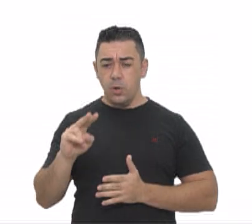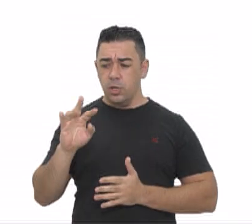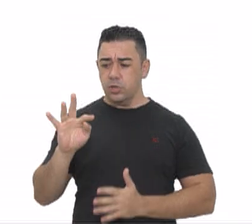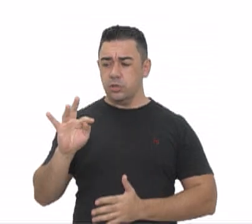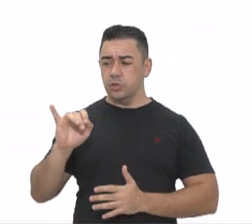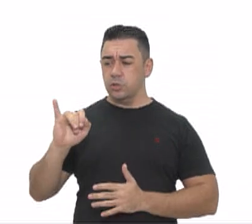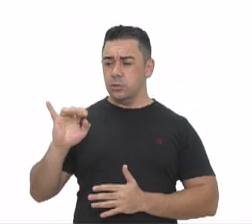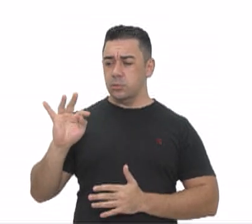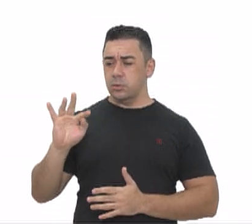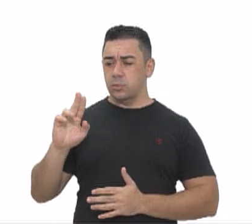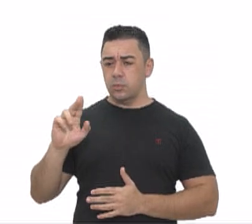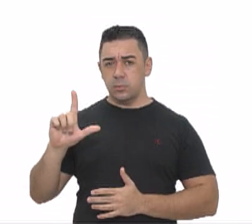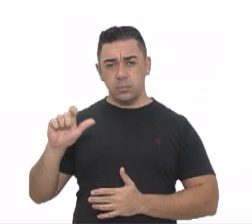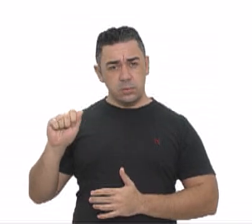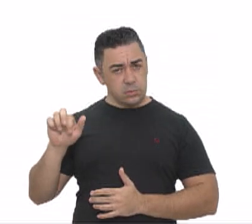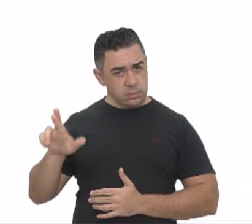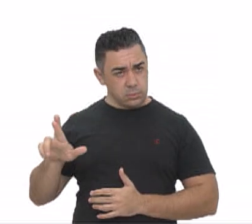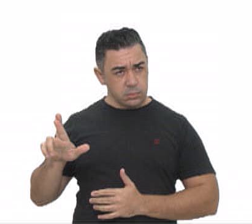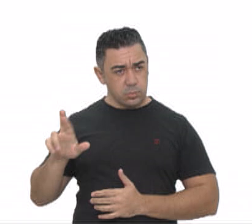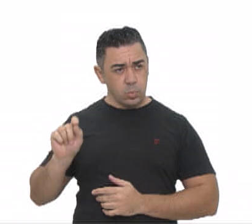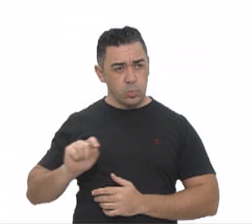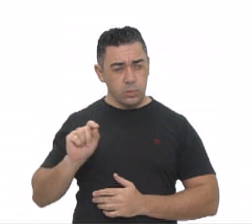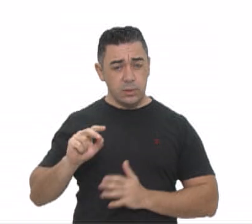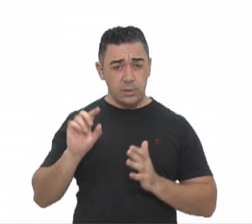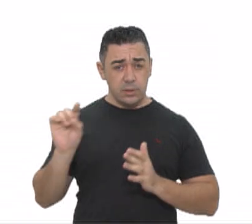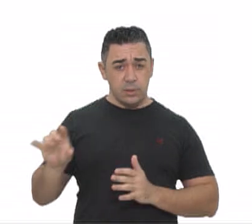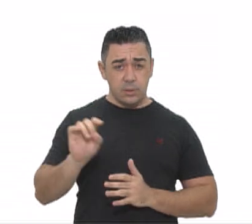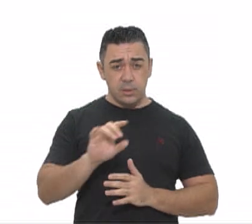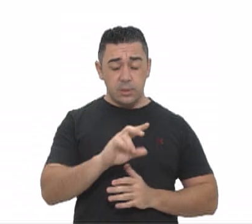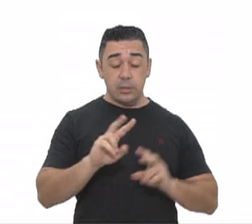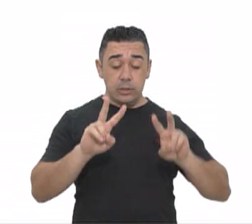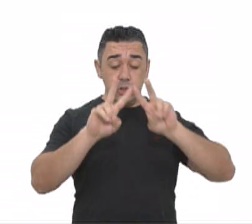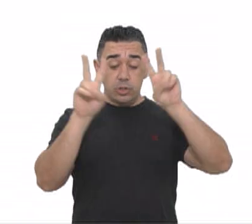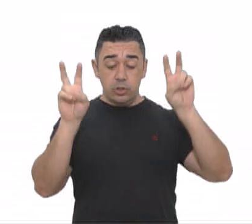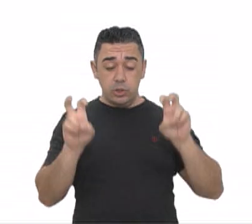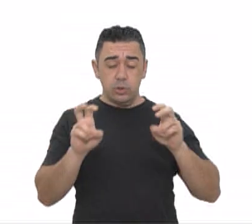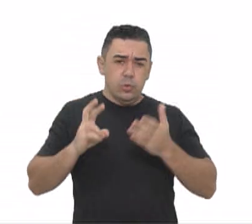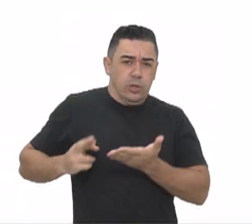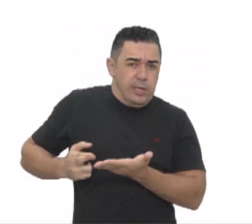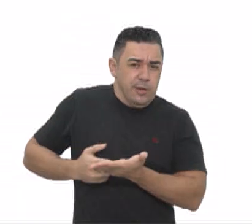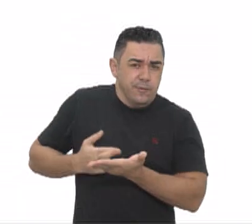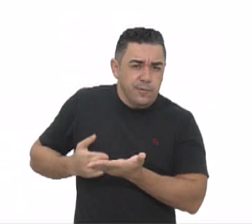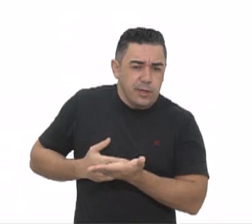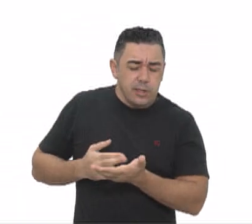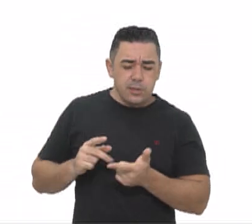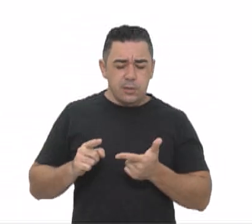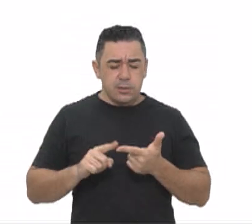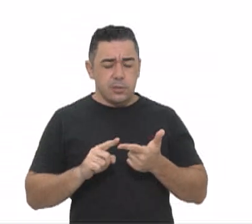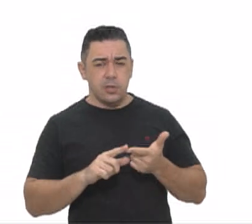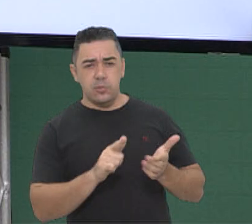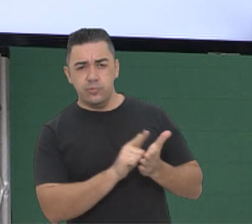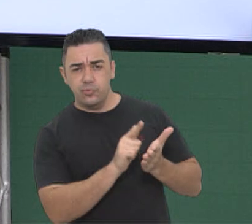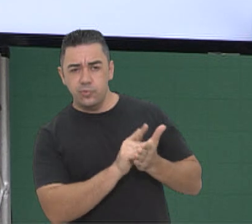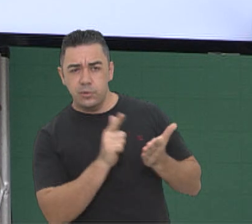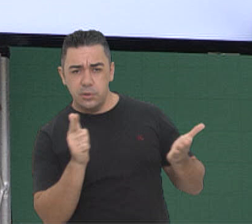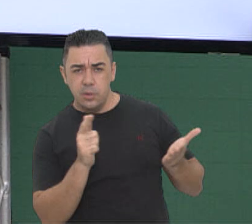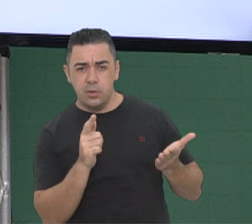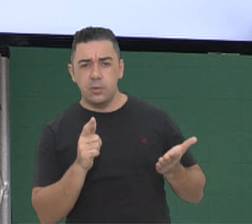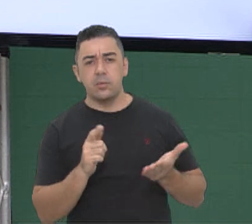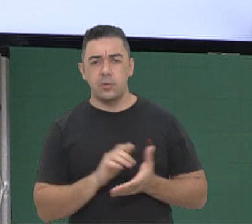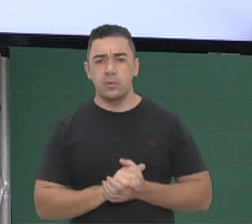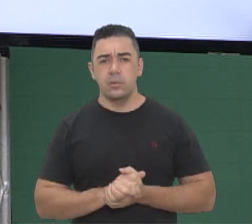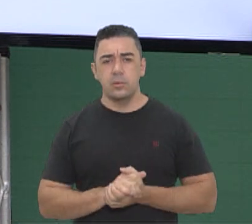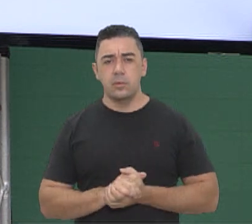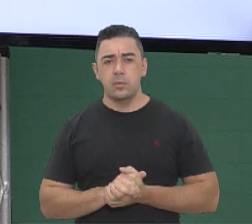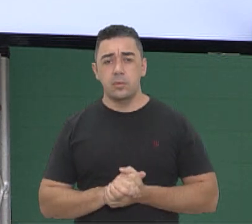que é a tal da manchete para nós. Cada um dos títulos de uma revista, ou de um periódico, de um jornal,